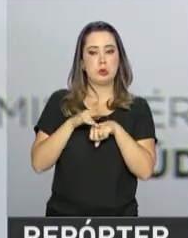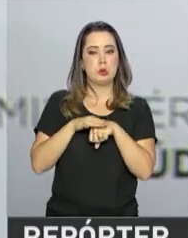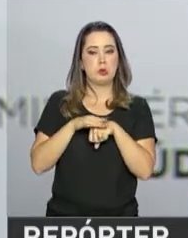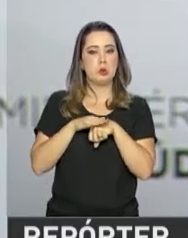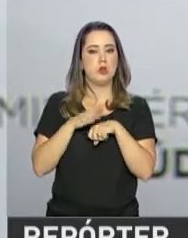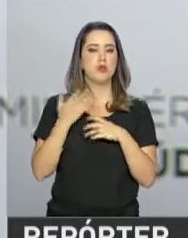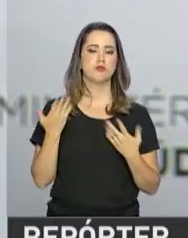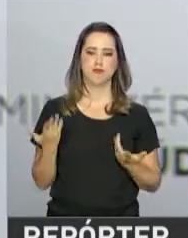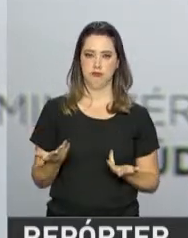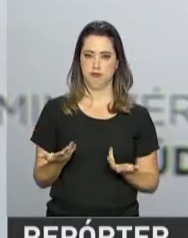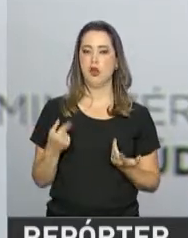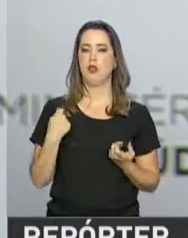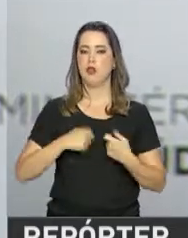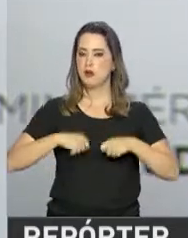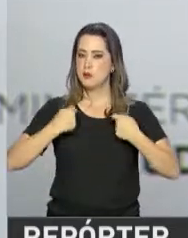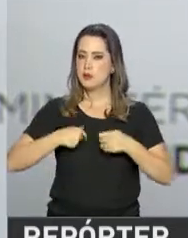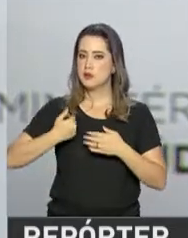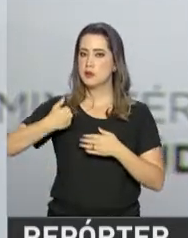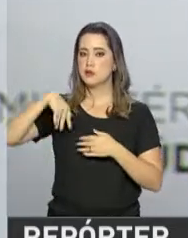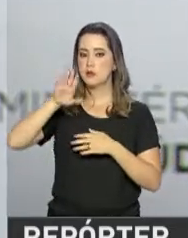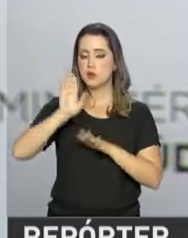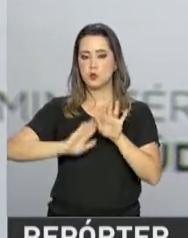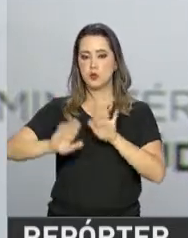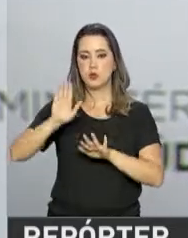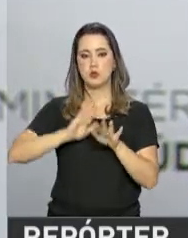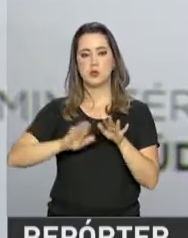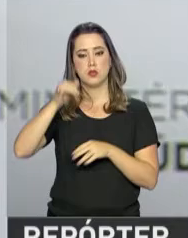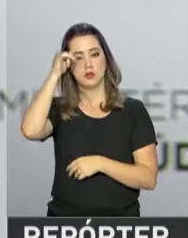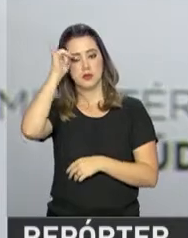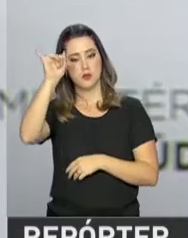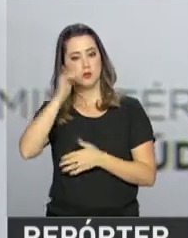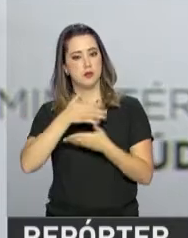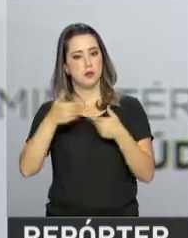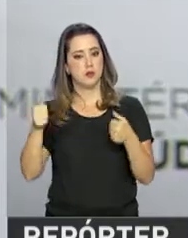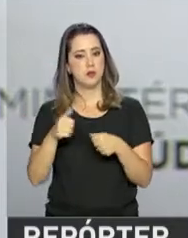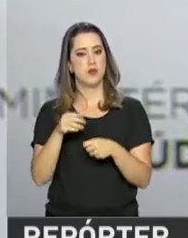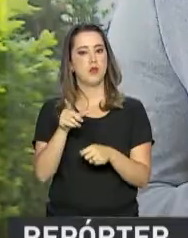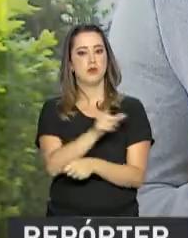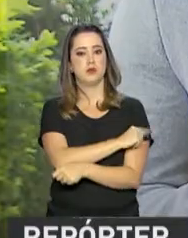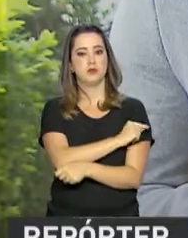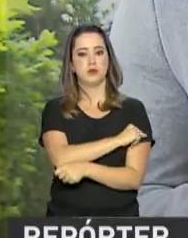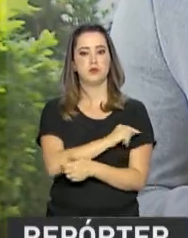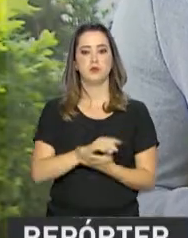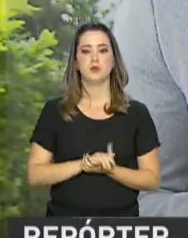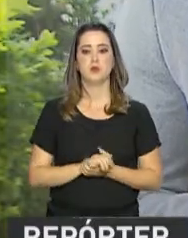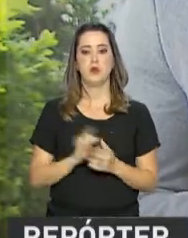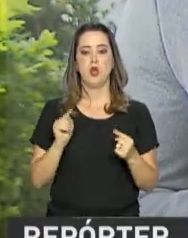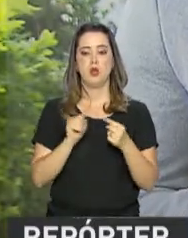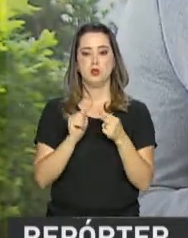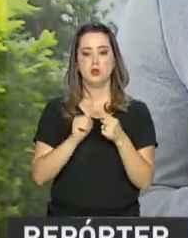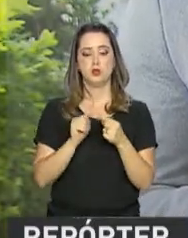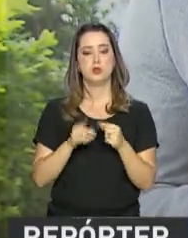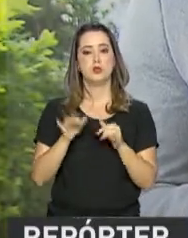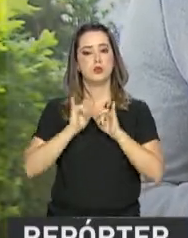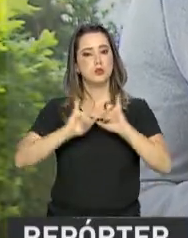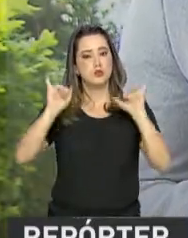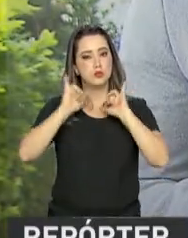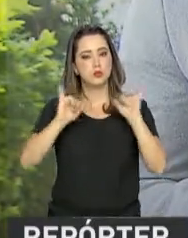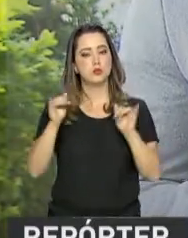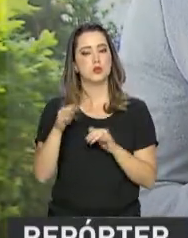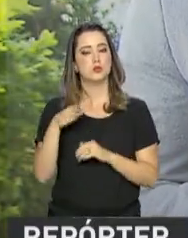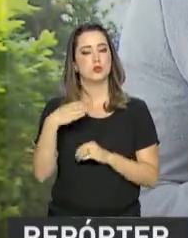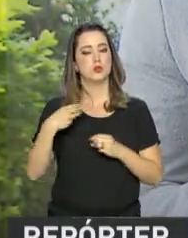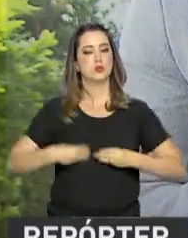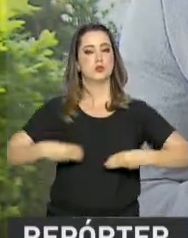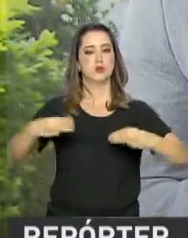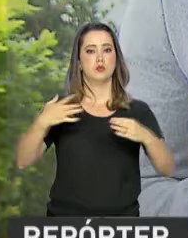e isso exige uma prevenção cada vez melhor através da vacinação de acordo com o último boletim epidemiológico do ministério